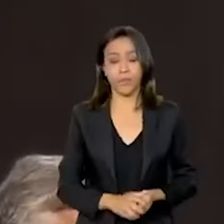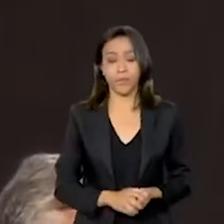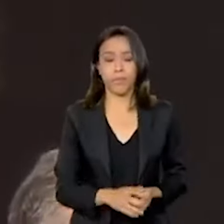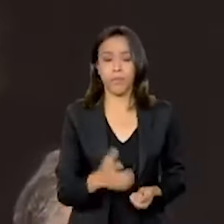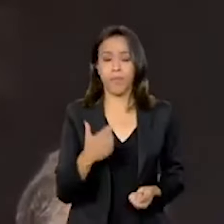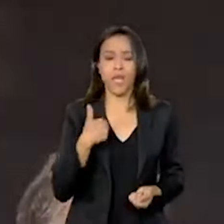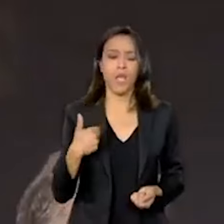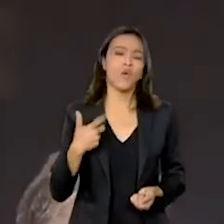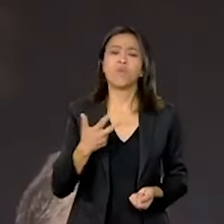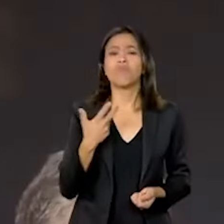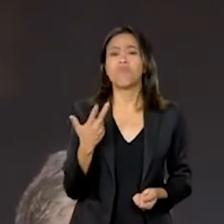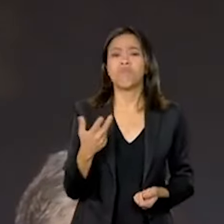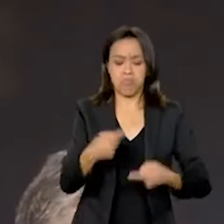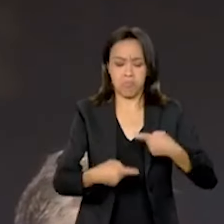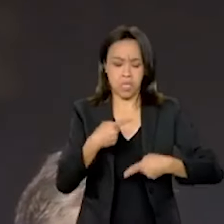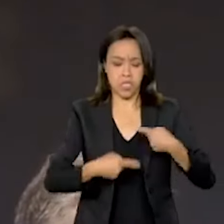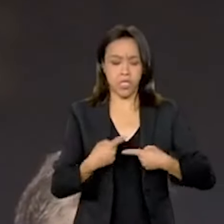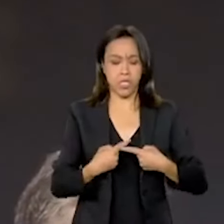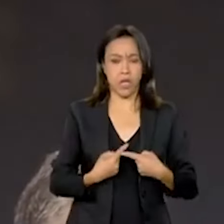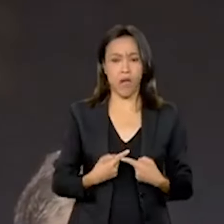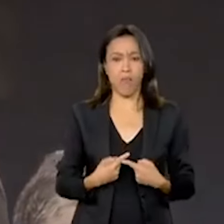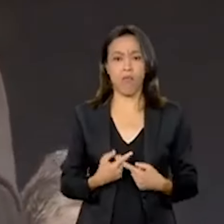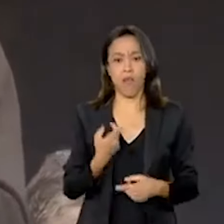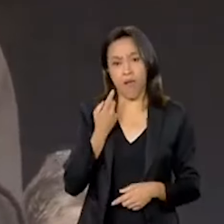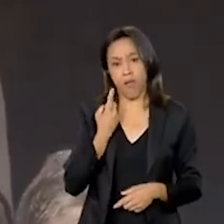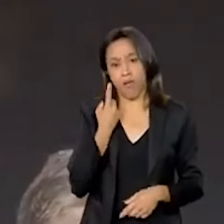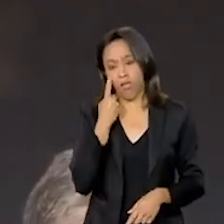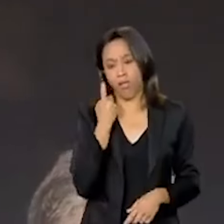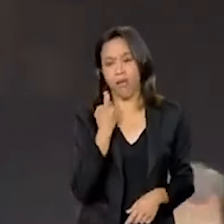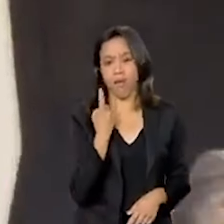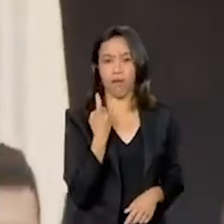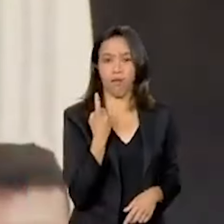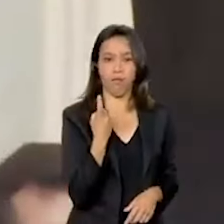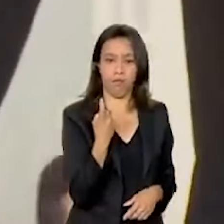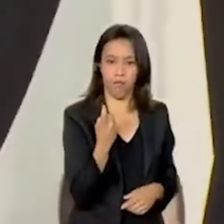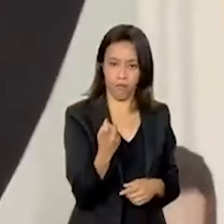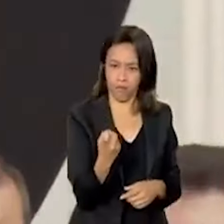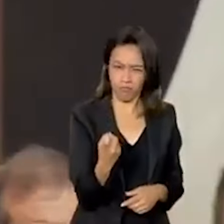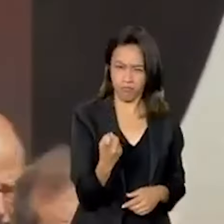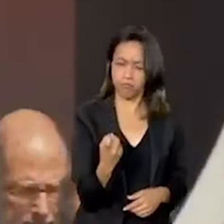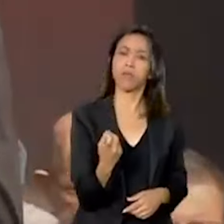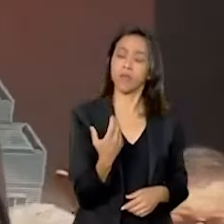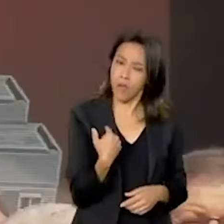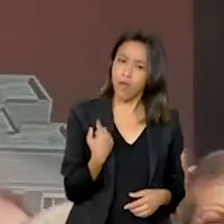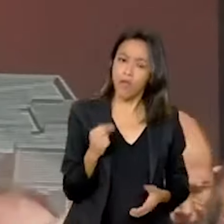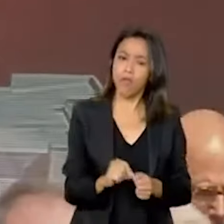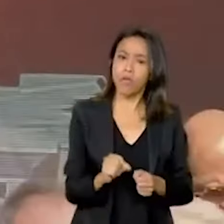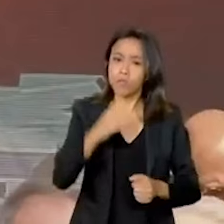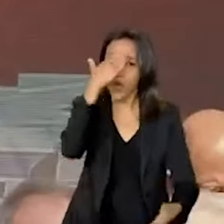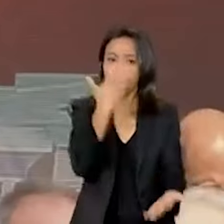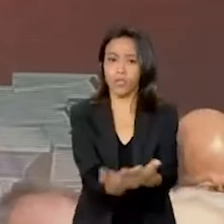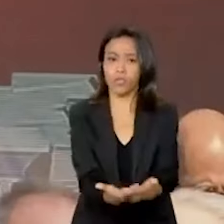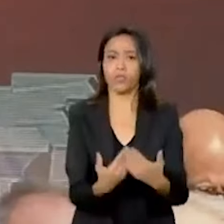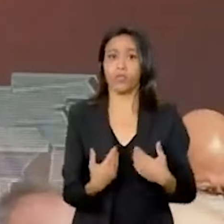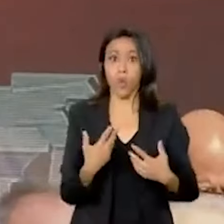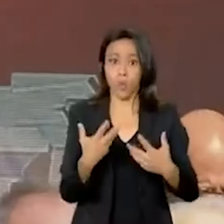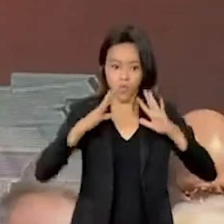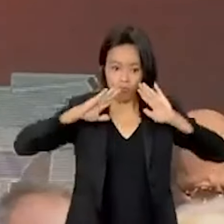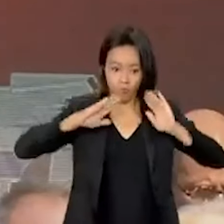faço política por interesse. Eu faço política porque eu acredito nas coisas. Quando eu tenho obsessão